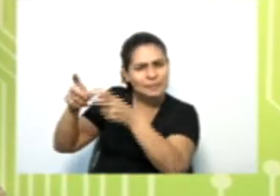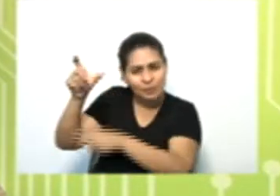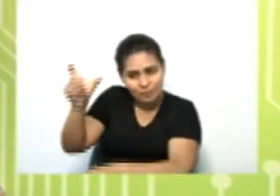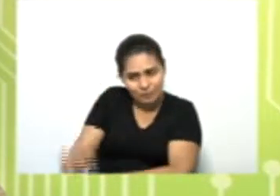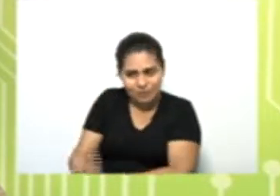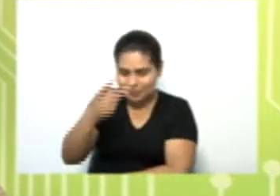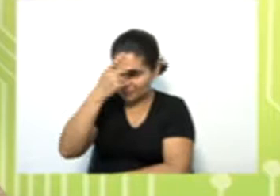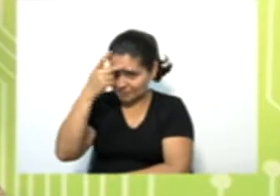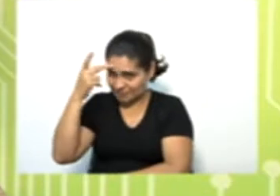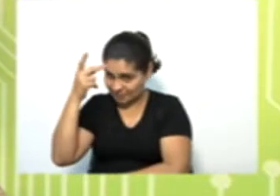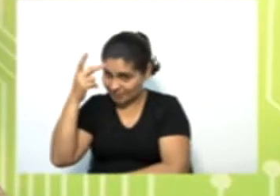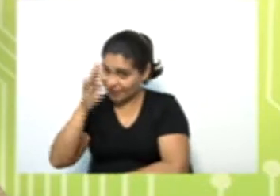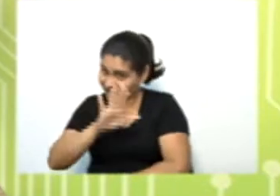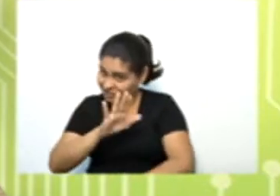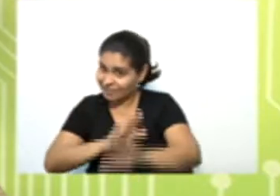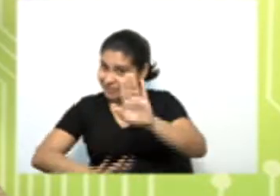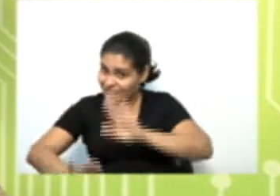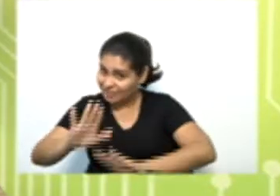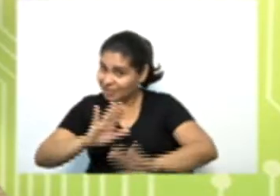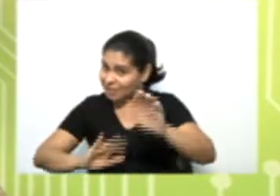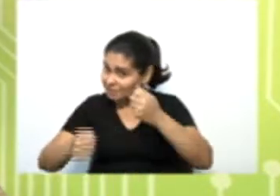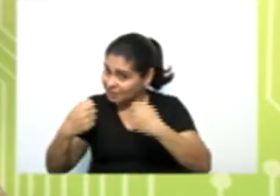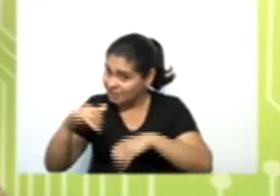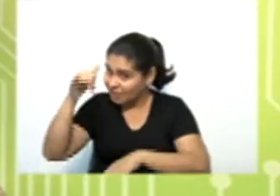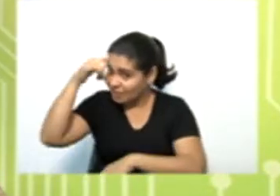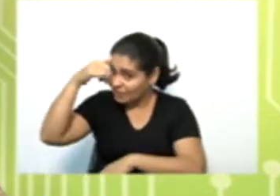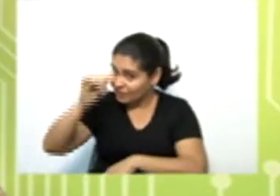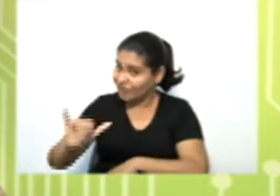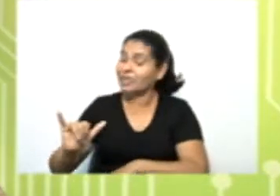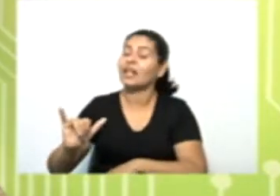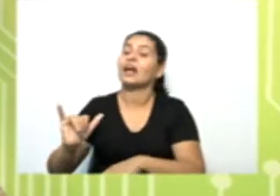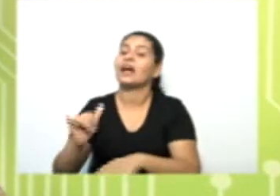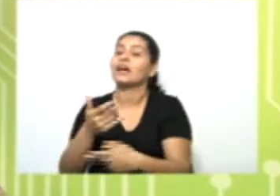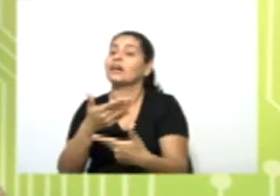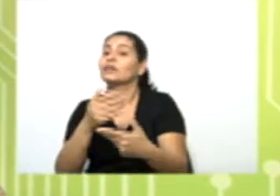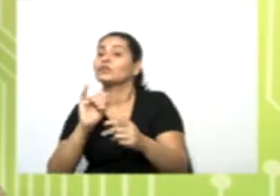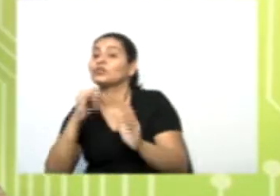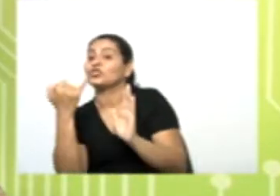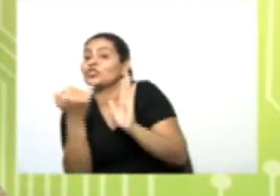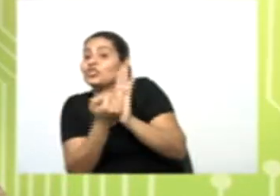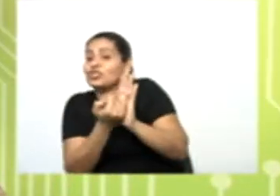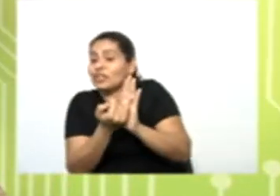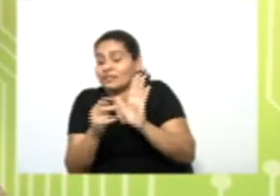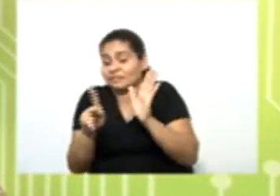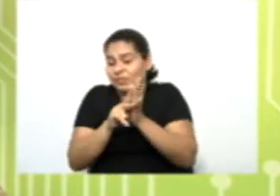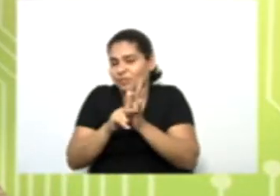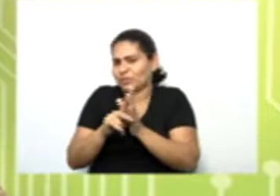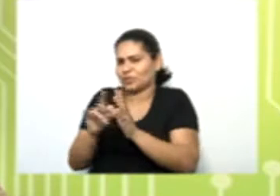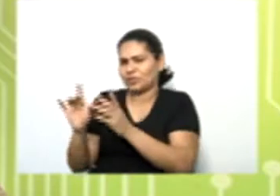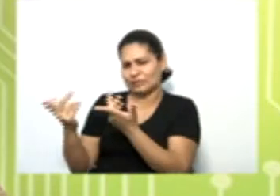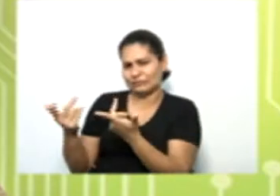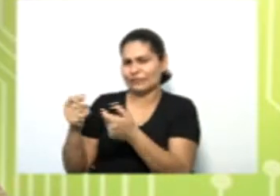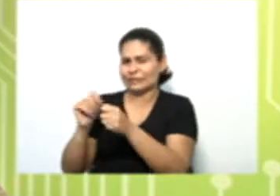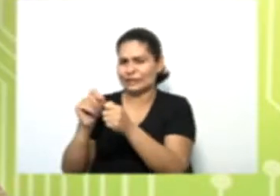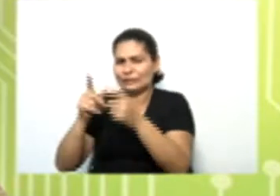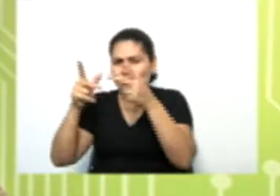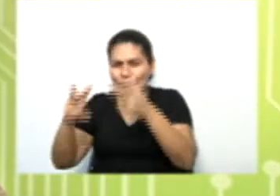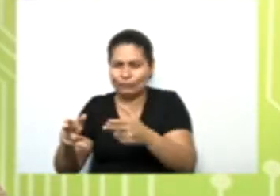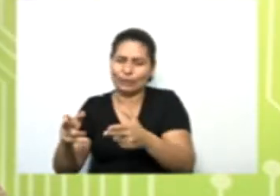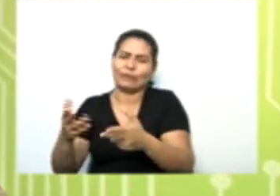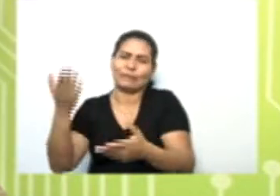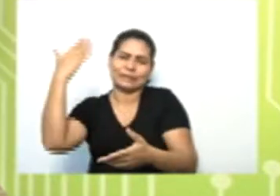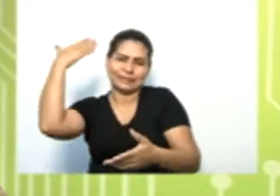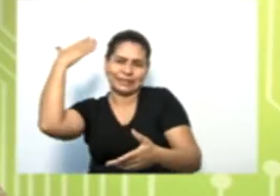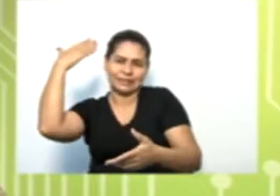verdade? Então, cuidado, precisamos evitar algumas formas, né, de negociar tradicionalmente.